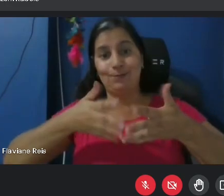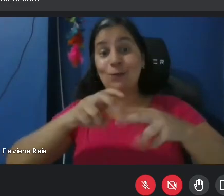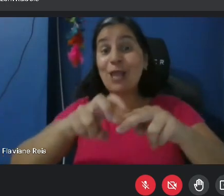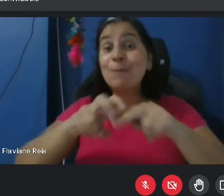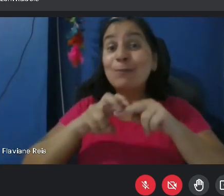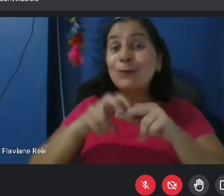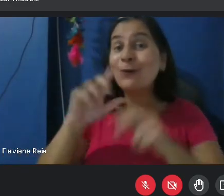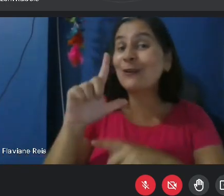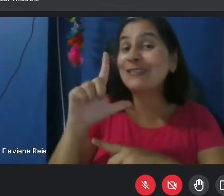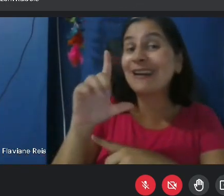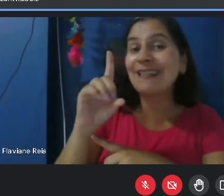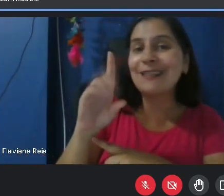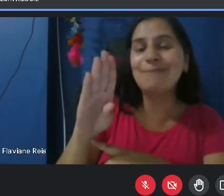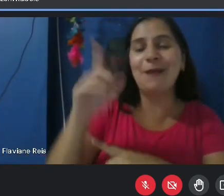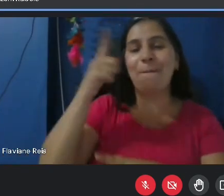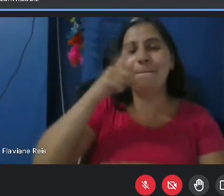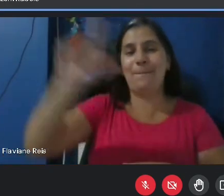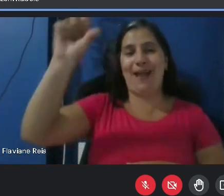língua de sinais.